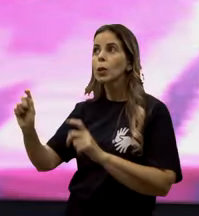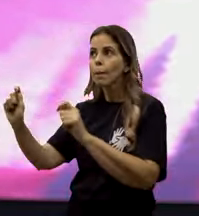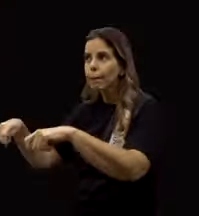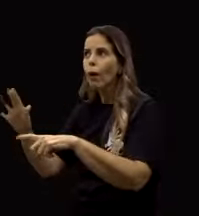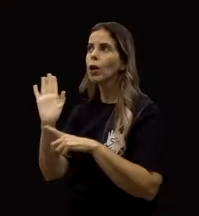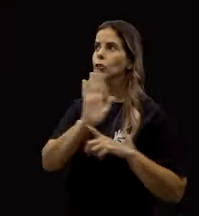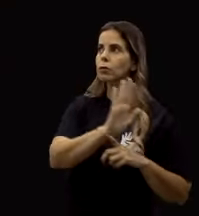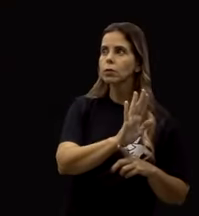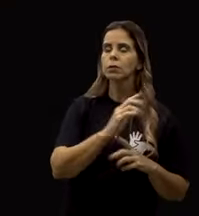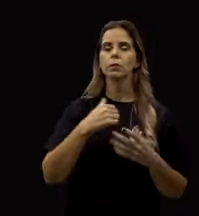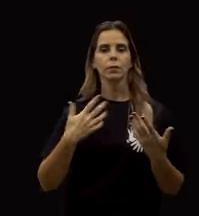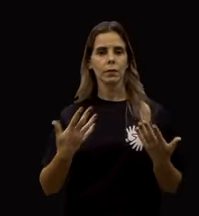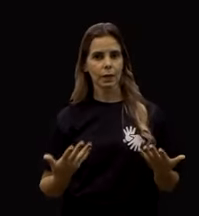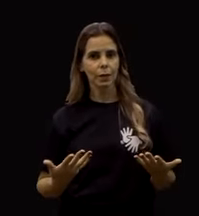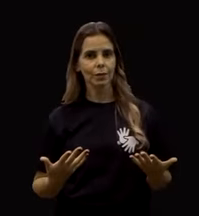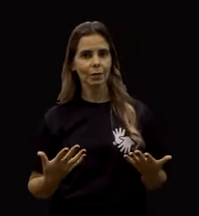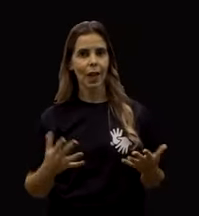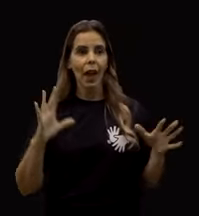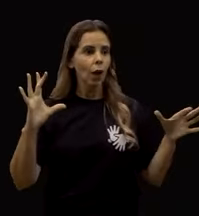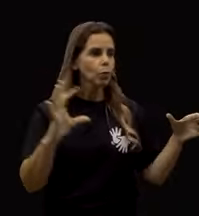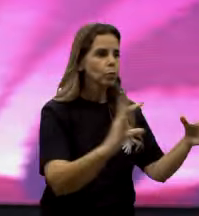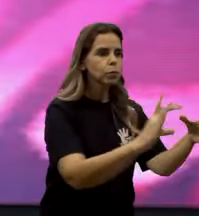a conexão com a solução